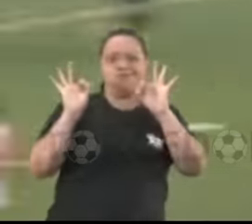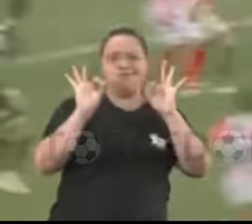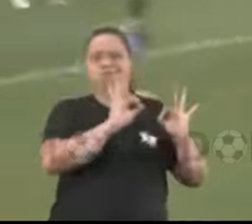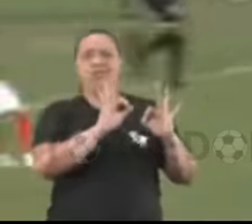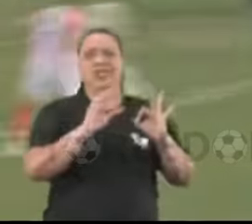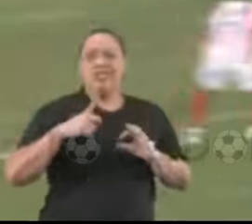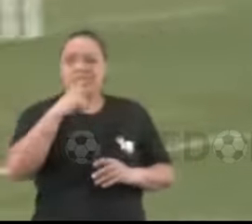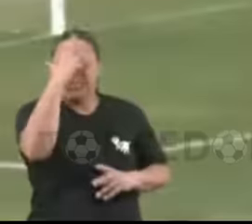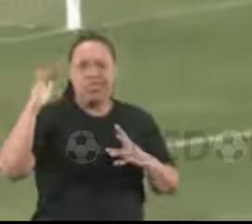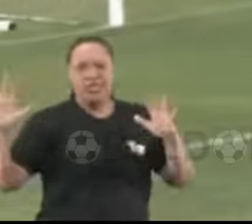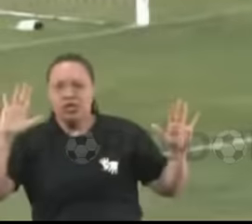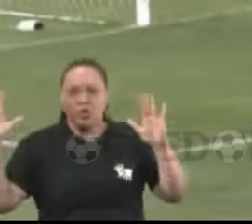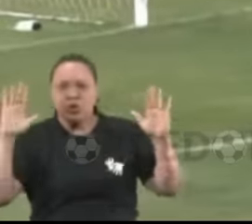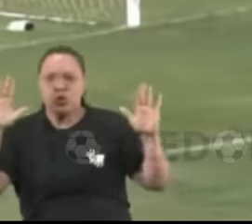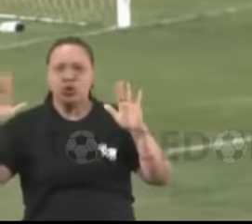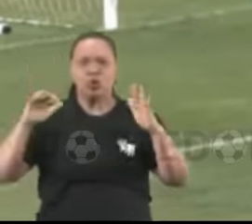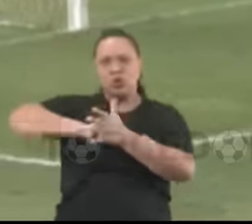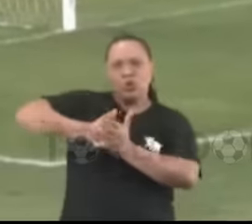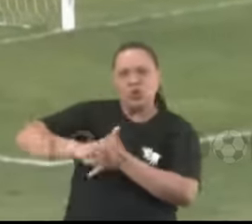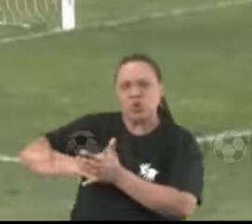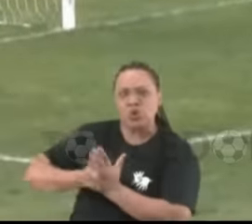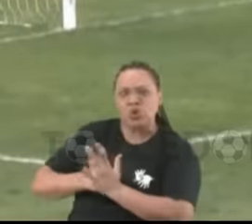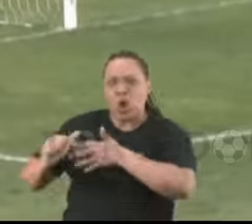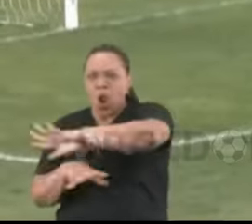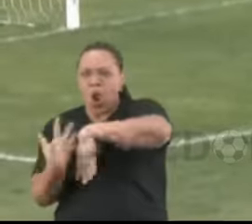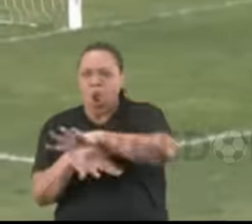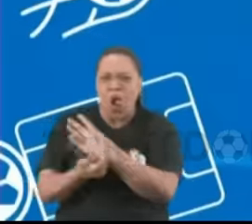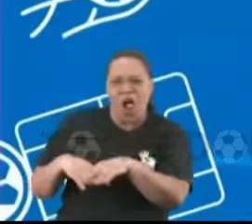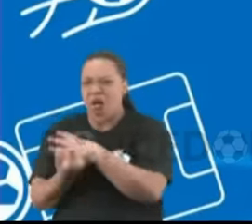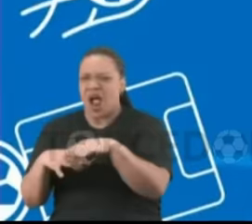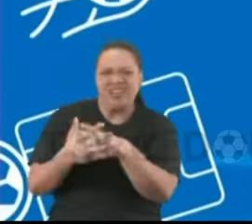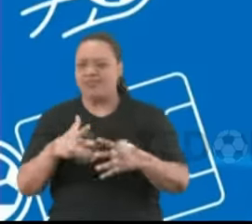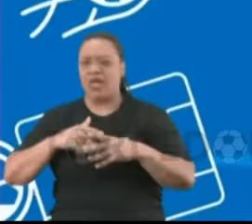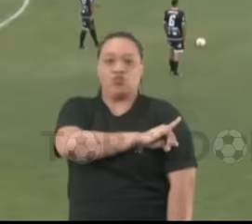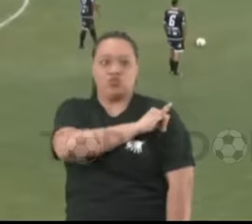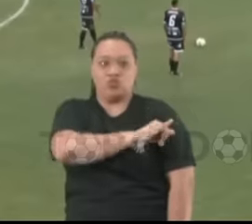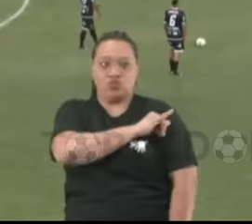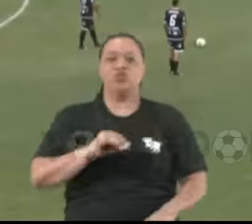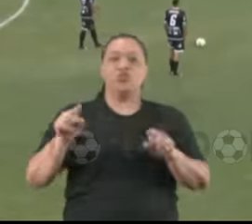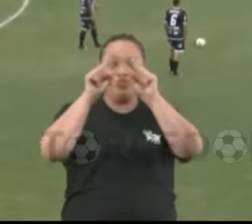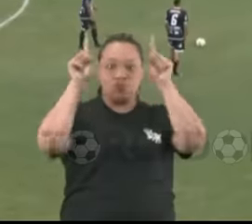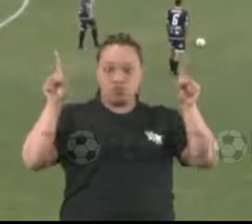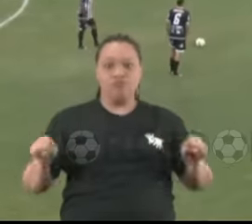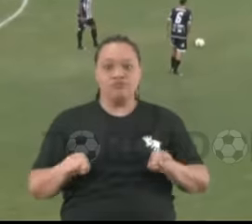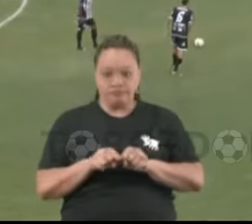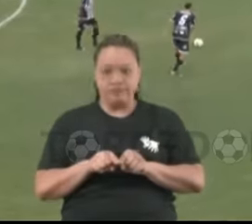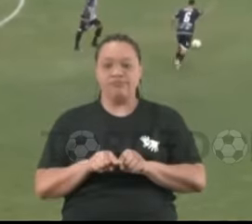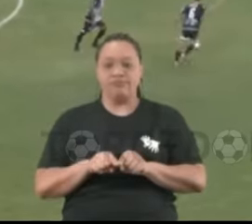Hereda, a zaga estava desconjuntada, tentou o domínio o GG, a bola escapuliu dele.